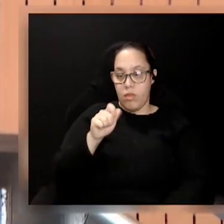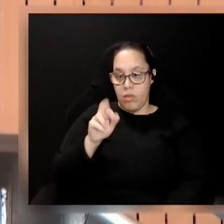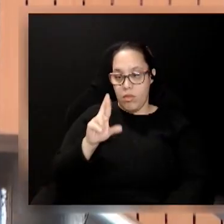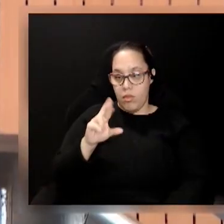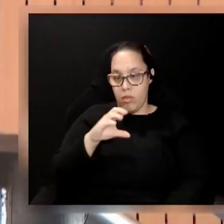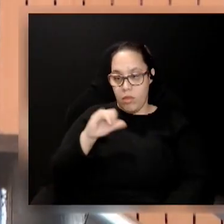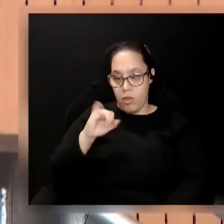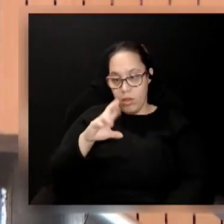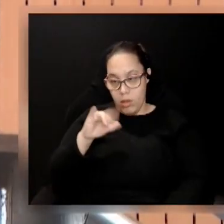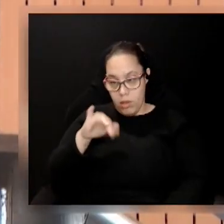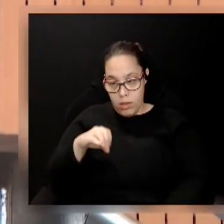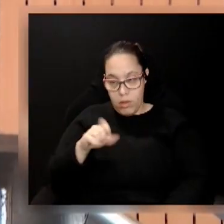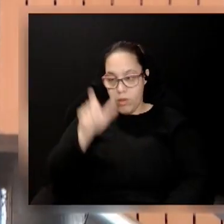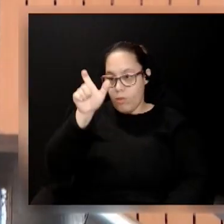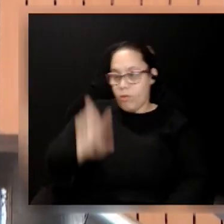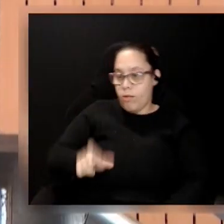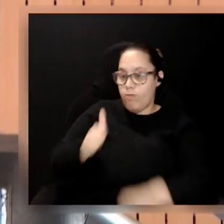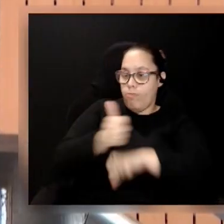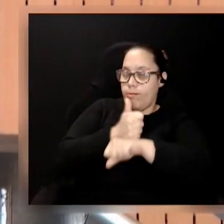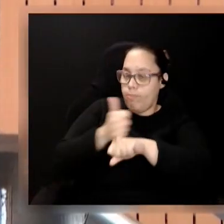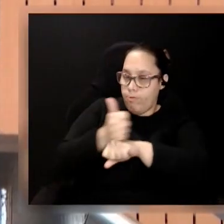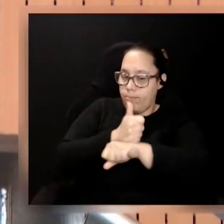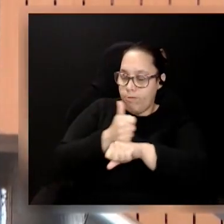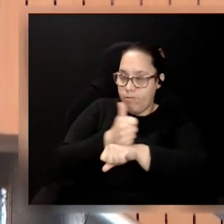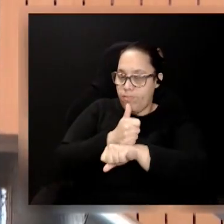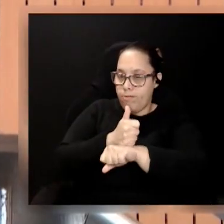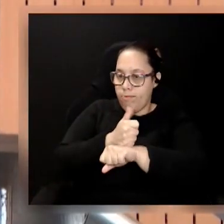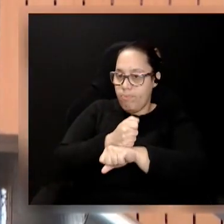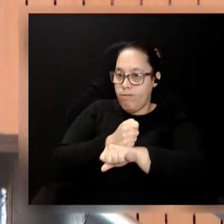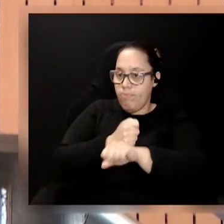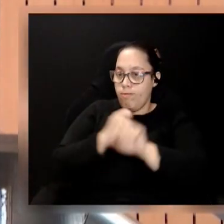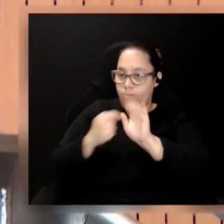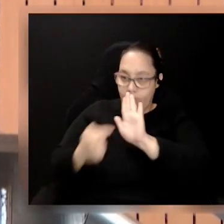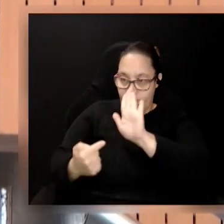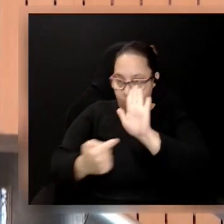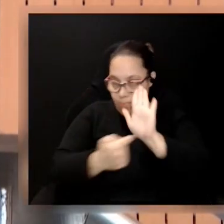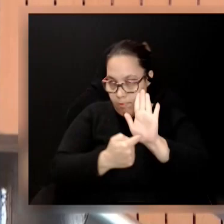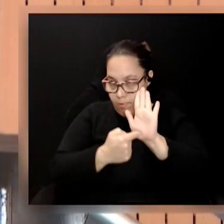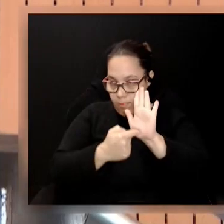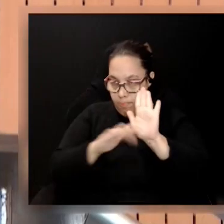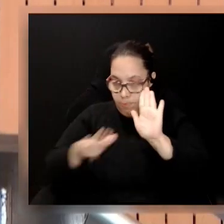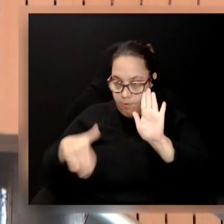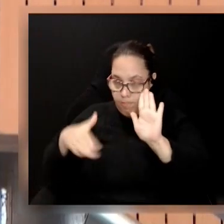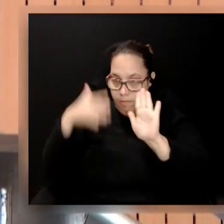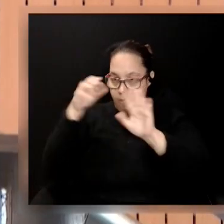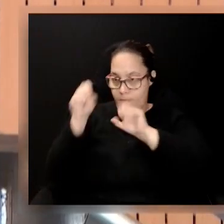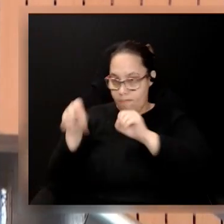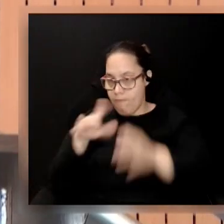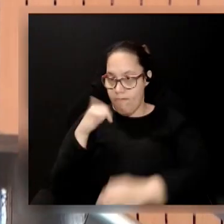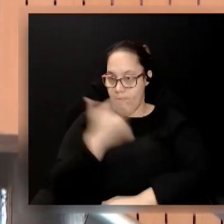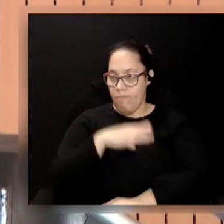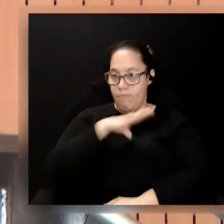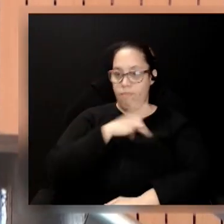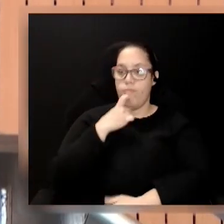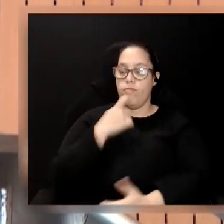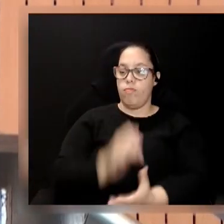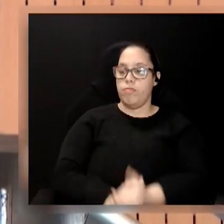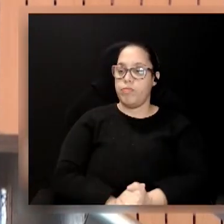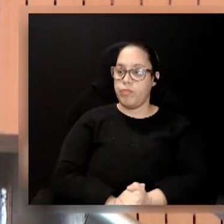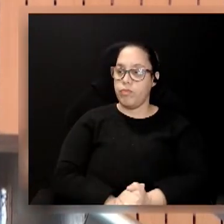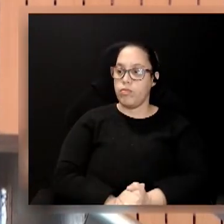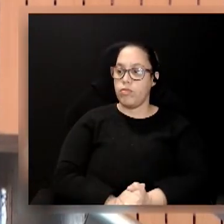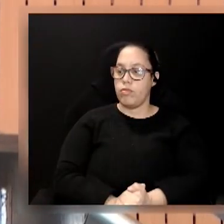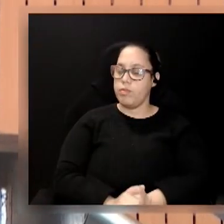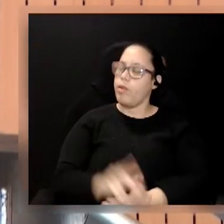um profissional que personifica a evolução da educação em nossa cidade. Falar de Darcy Ribeiro